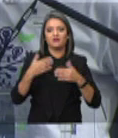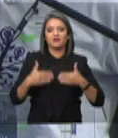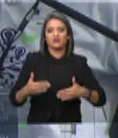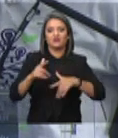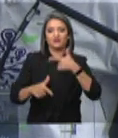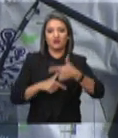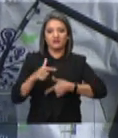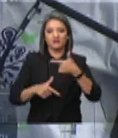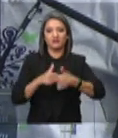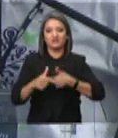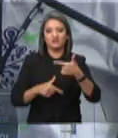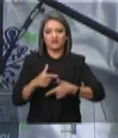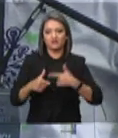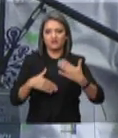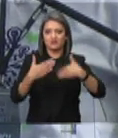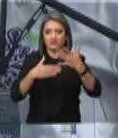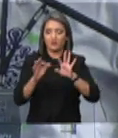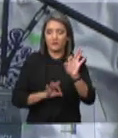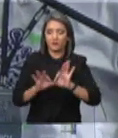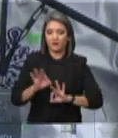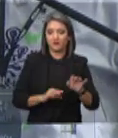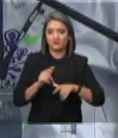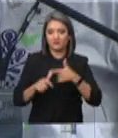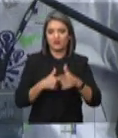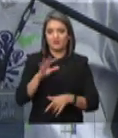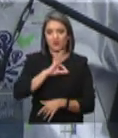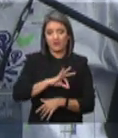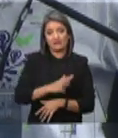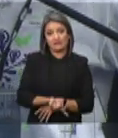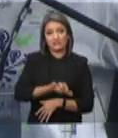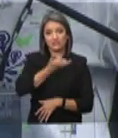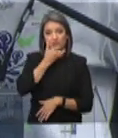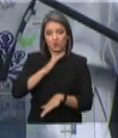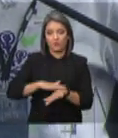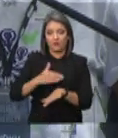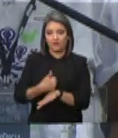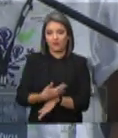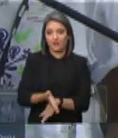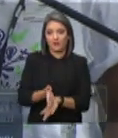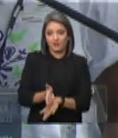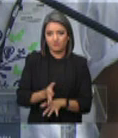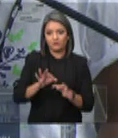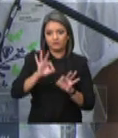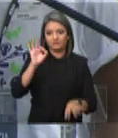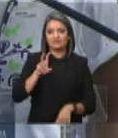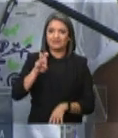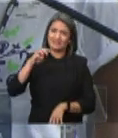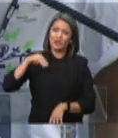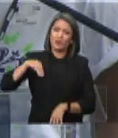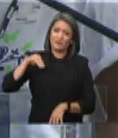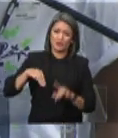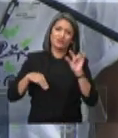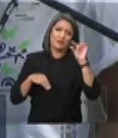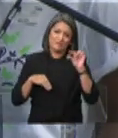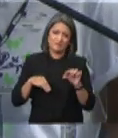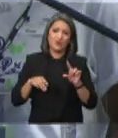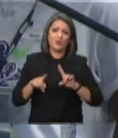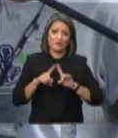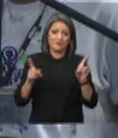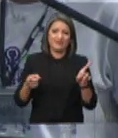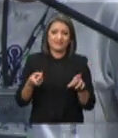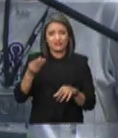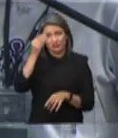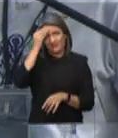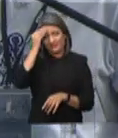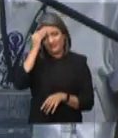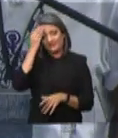com o desenvolvimento de programa de emprego e renda peço desculpas pelo lugar da fala cinco minutos é pouco mas a gente entende